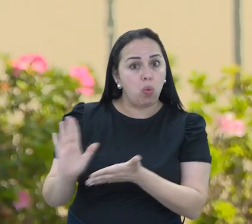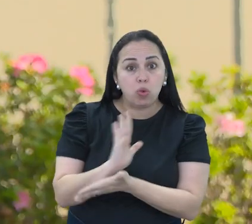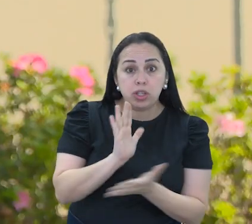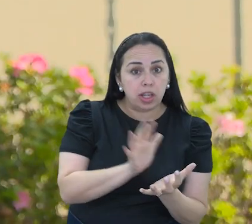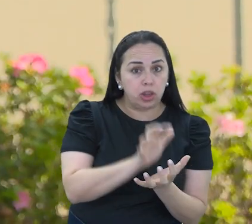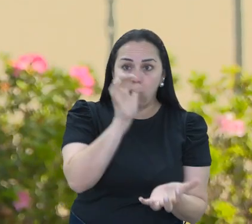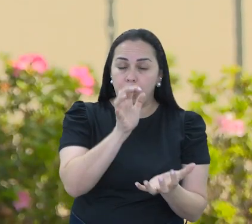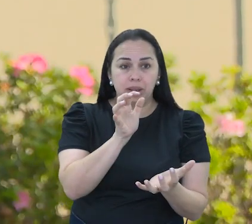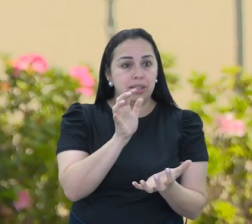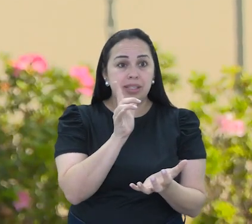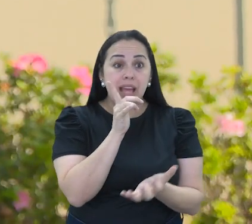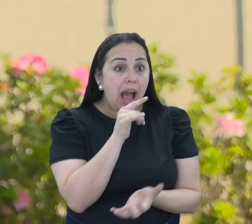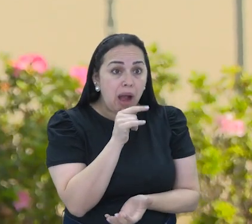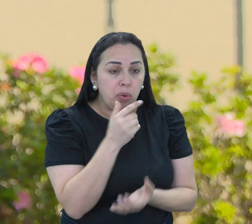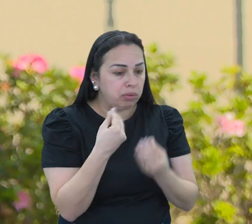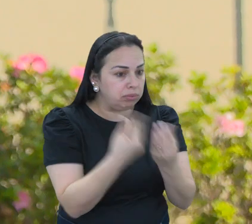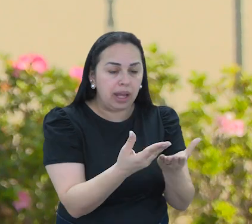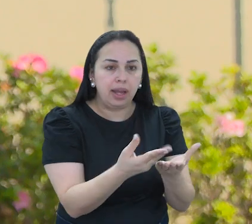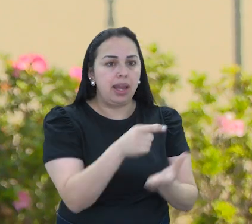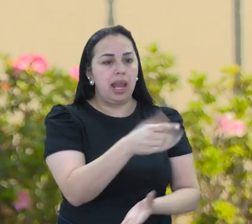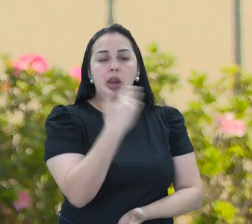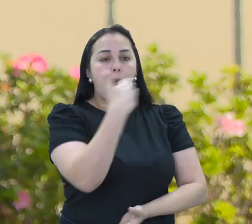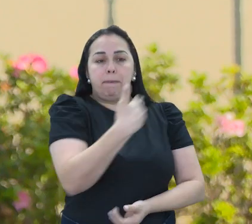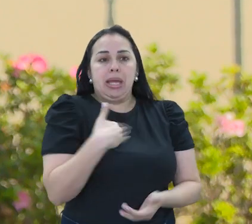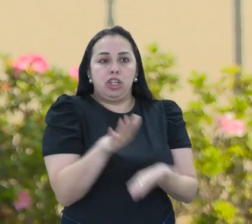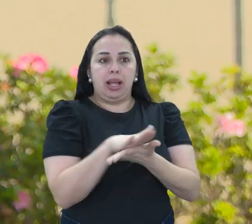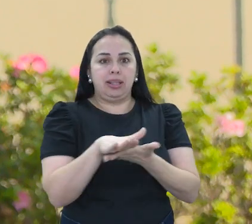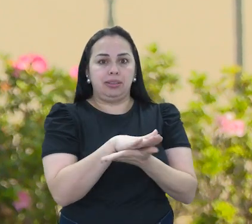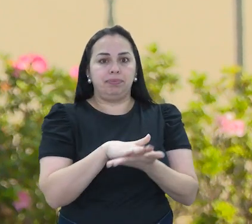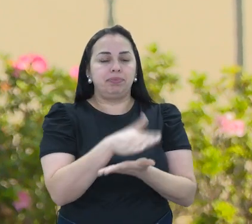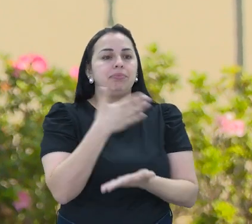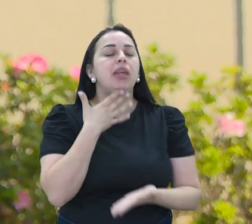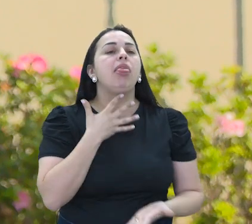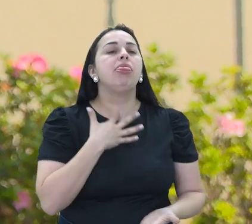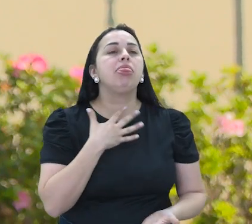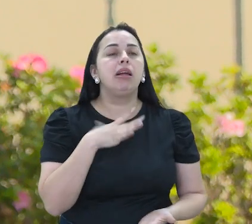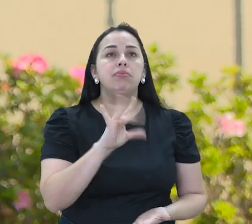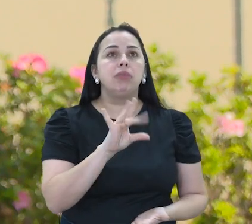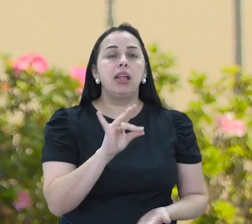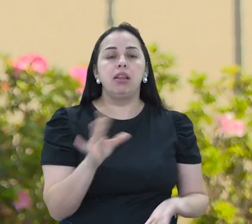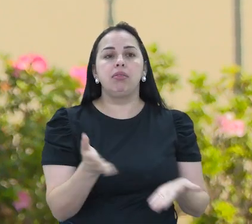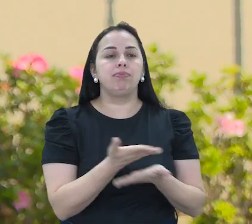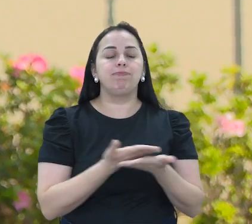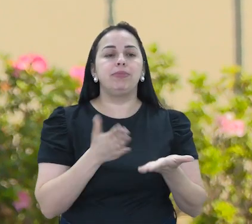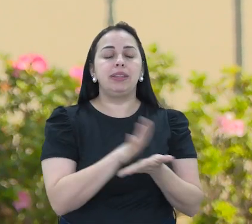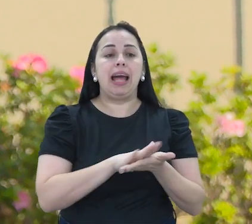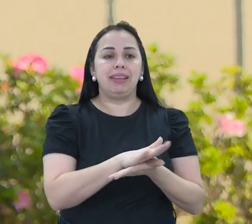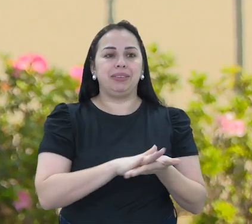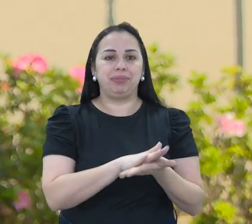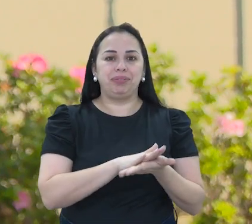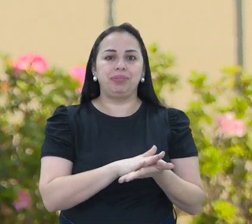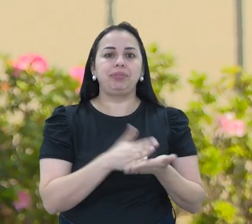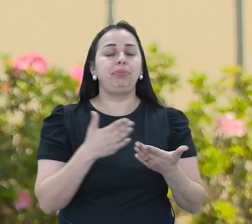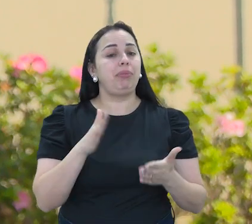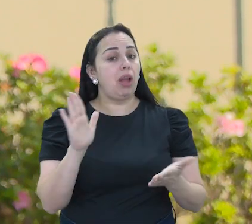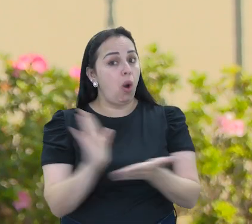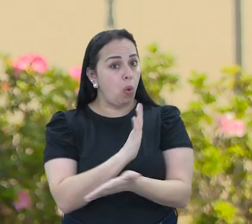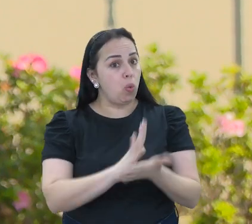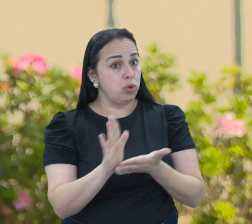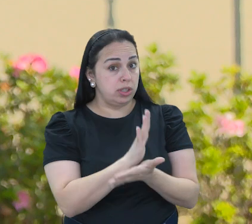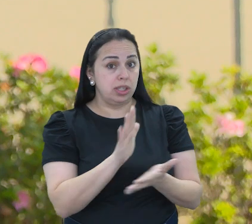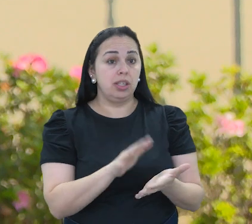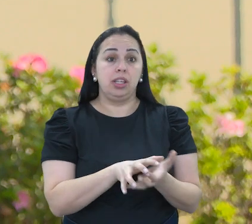integral. Tem idosos que, se você não der a água, ele não vai pedir água. Ele não sente mais a sede, ele não percebe mais que está com